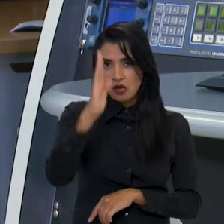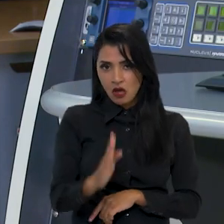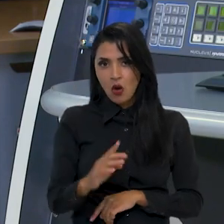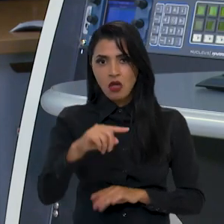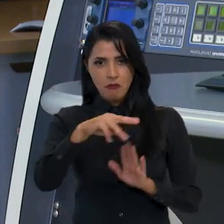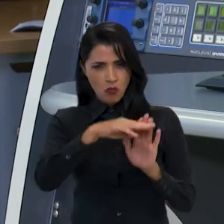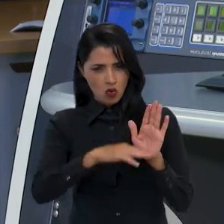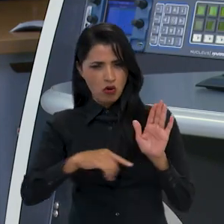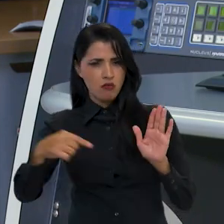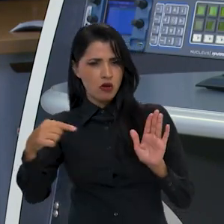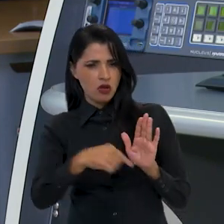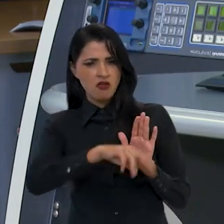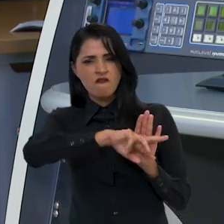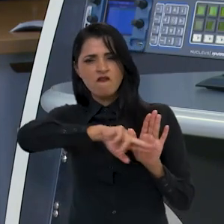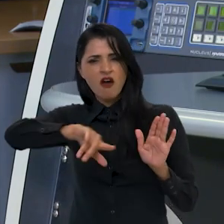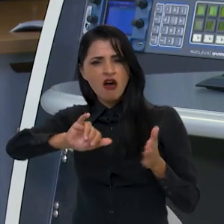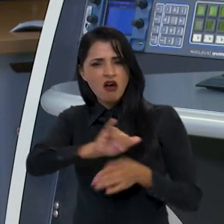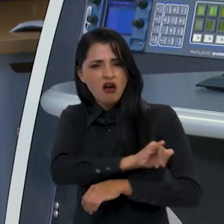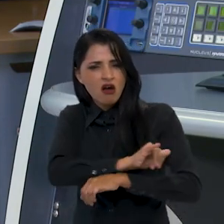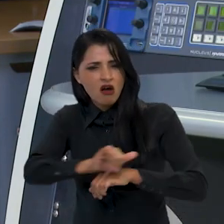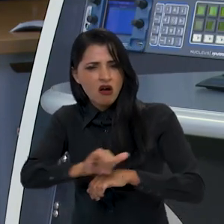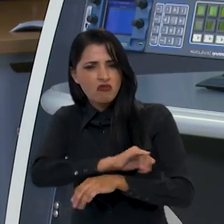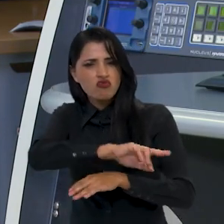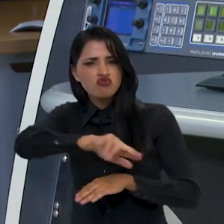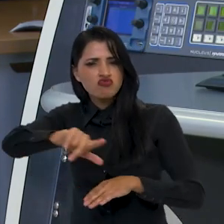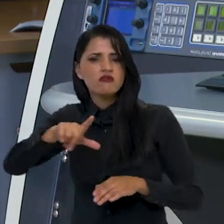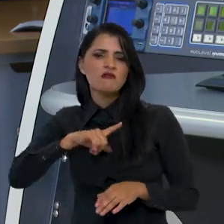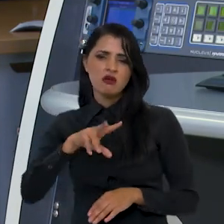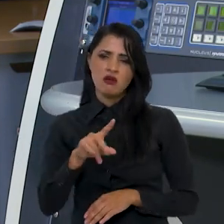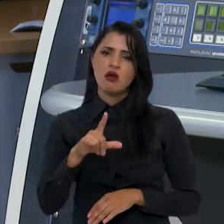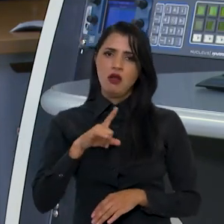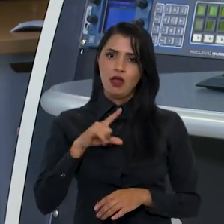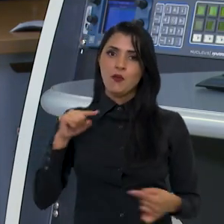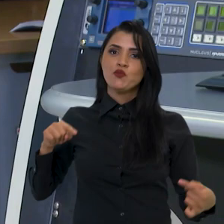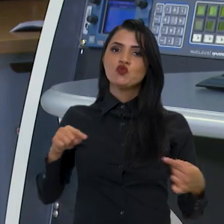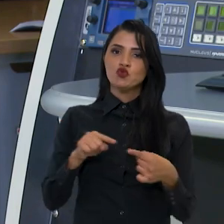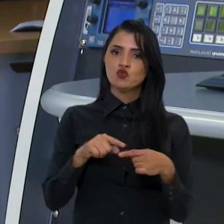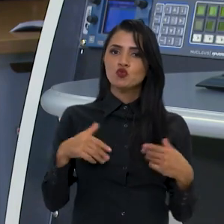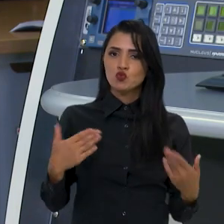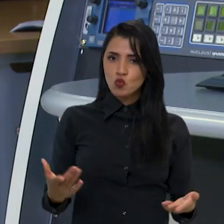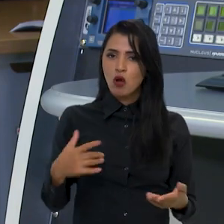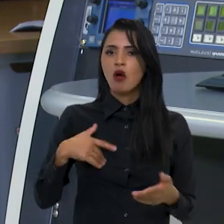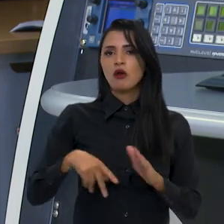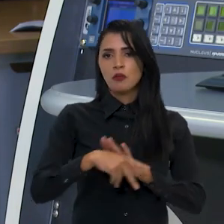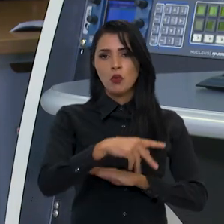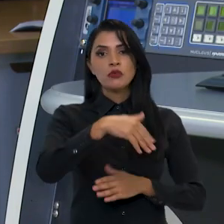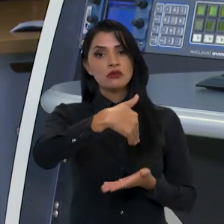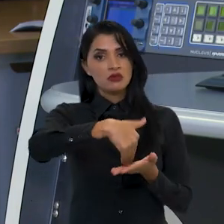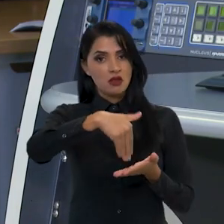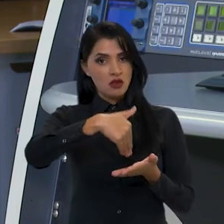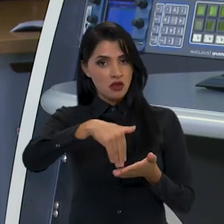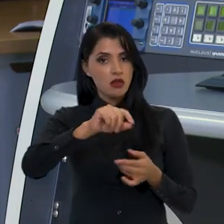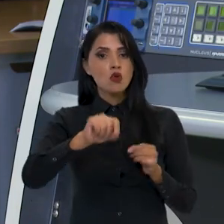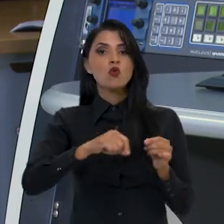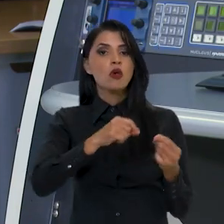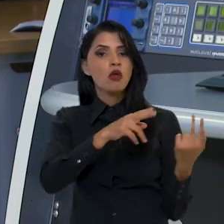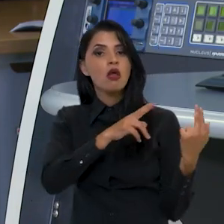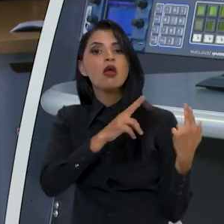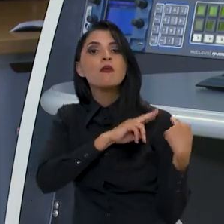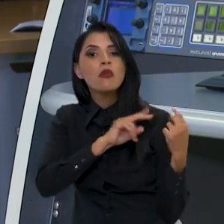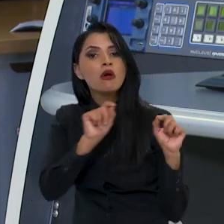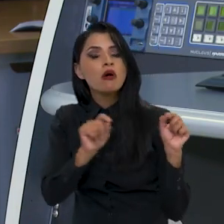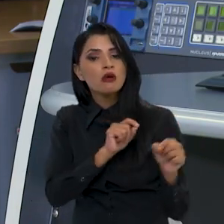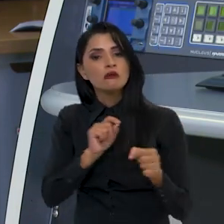E esse programa, que vai ter múltiplas estratégias, tem justamente essa missão, que é a missão da Secretaria, de que a